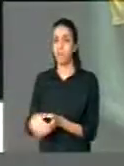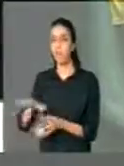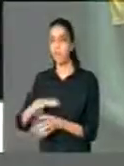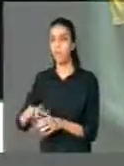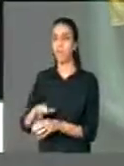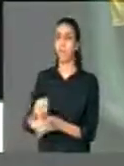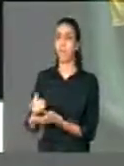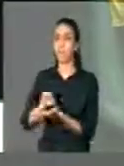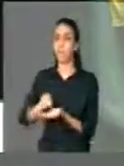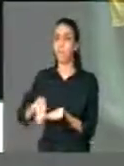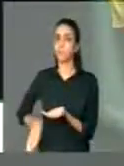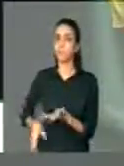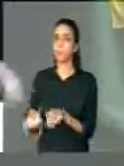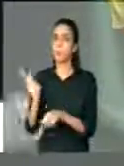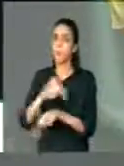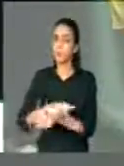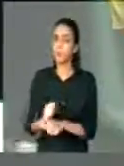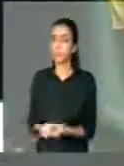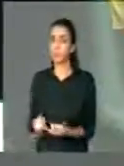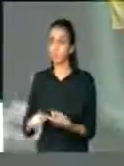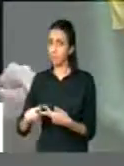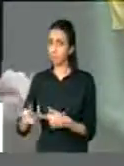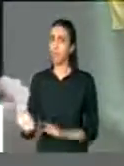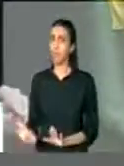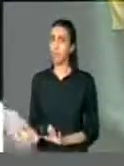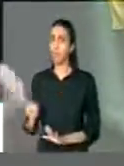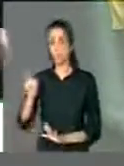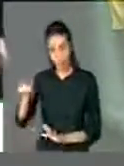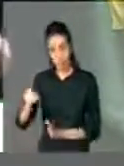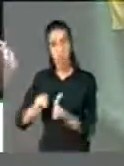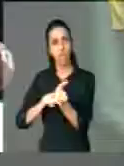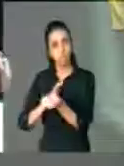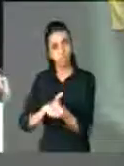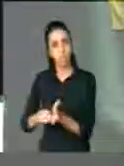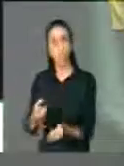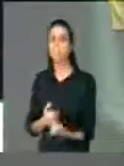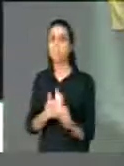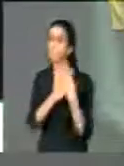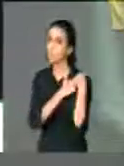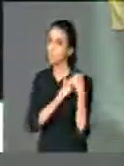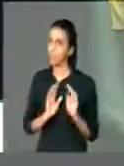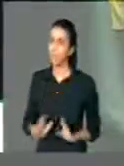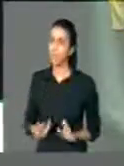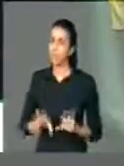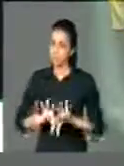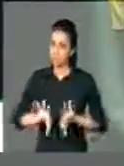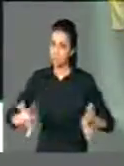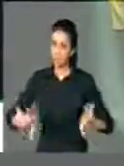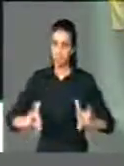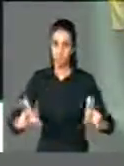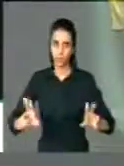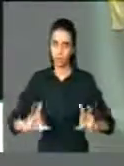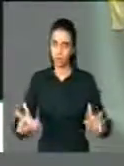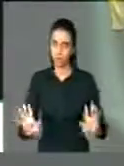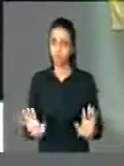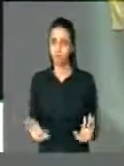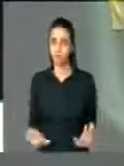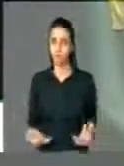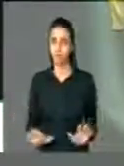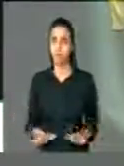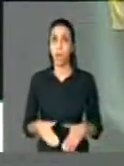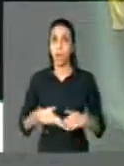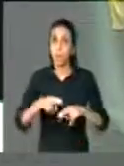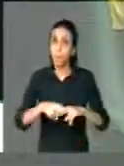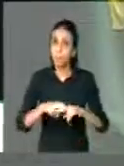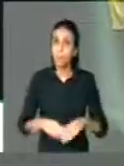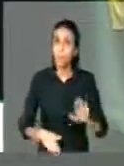fazer reforma da Previdência. É para isso que a gente tem que apurar com essa responsabilidade. Esse é o nosso senso. Por isso que nós estamos propondo, que